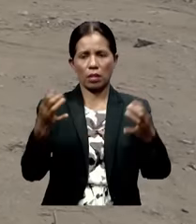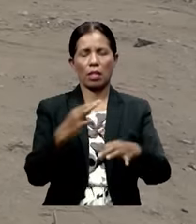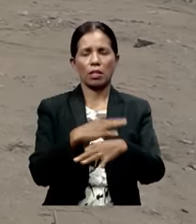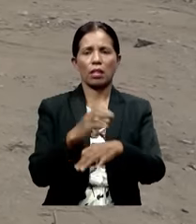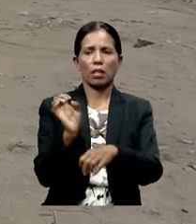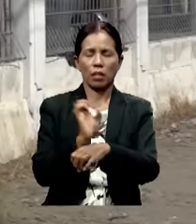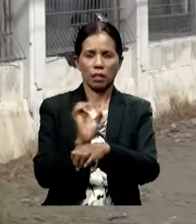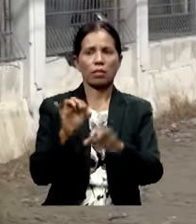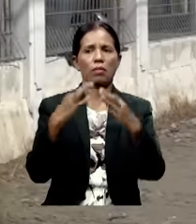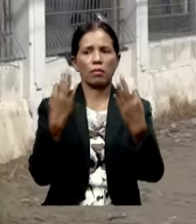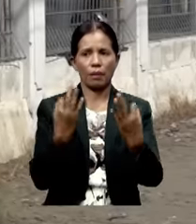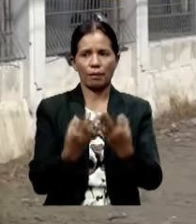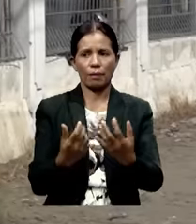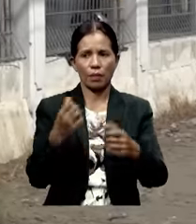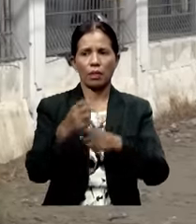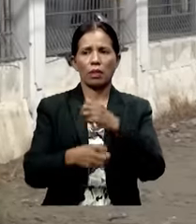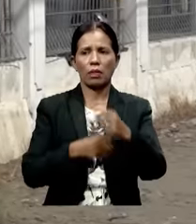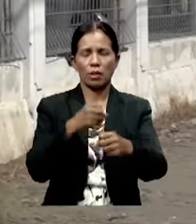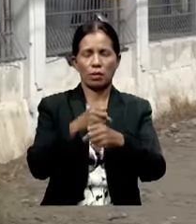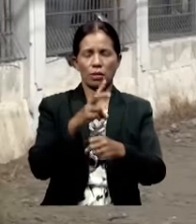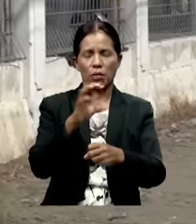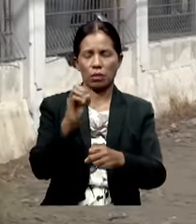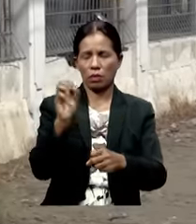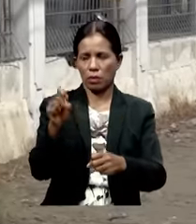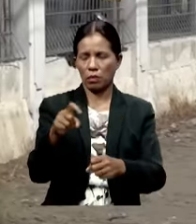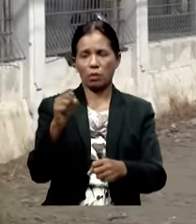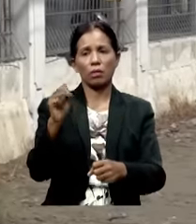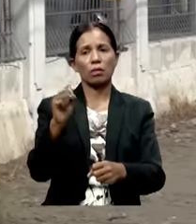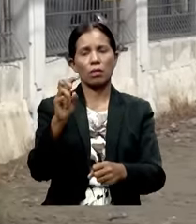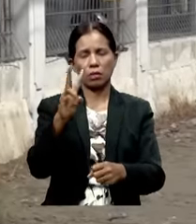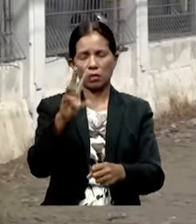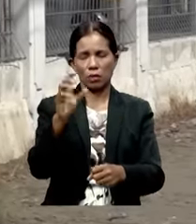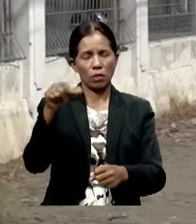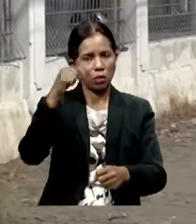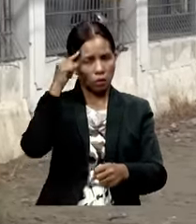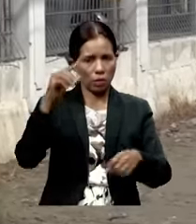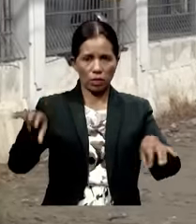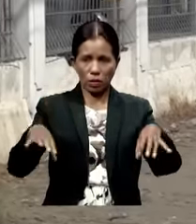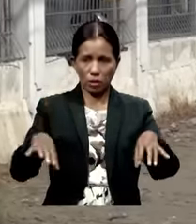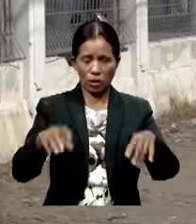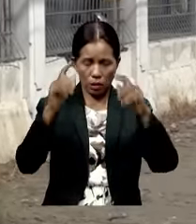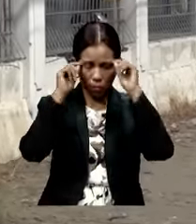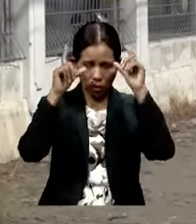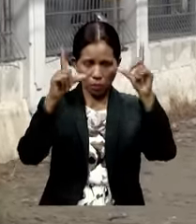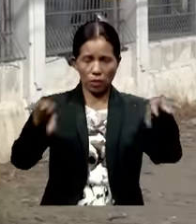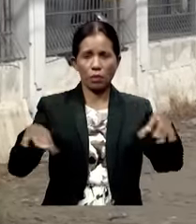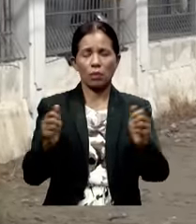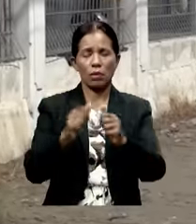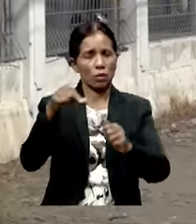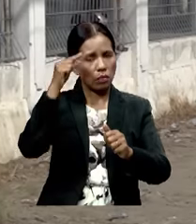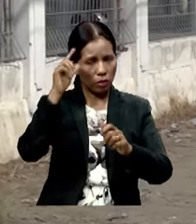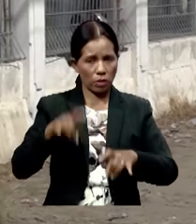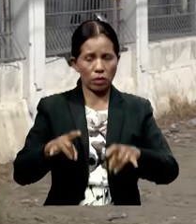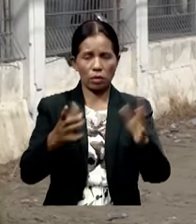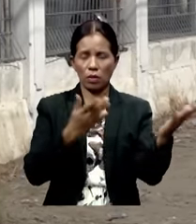economia, a família. E a Tinan, Rio Rua Saruê Sinida, governo Timor-Leste, serviço mútuo governo Austrália, por ir a Ruka